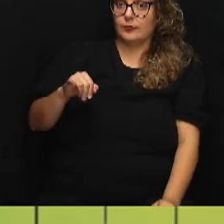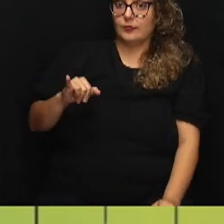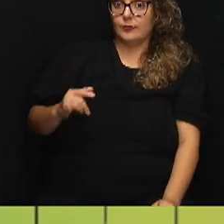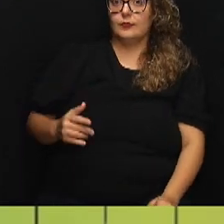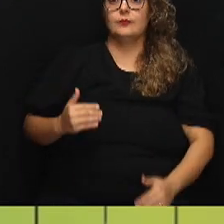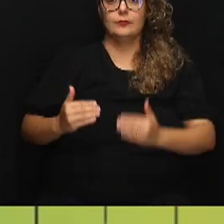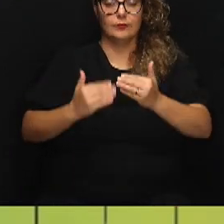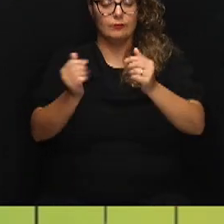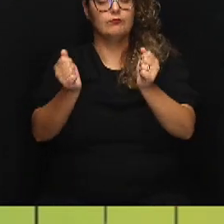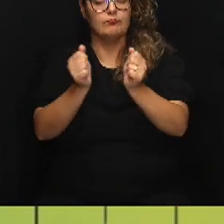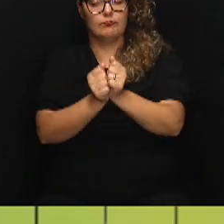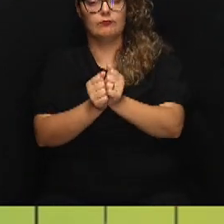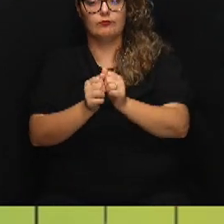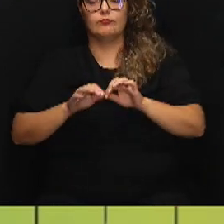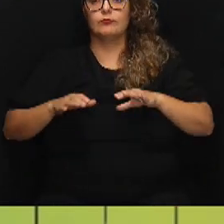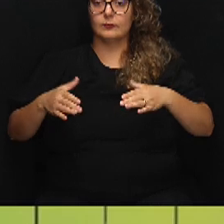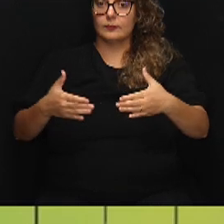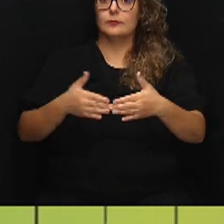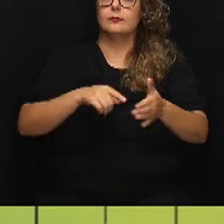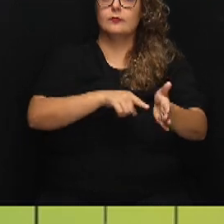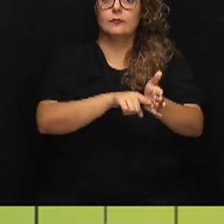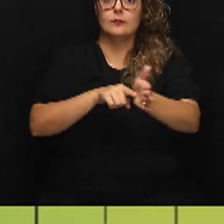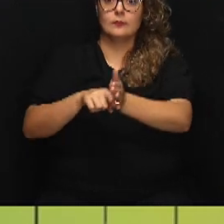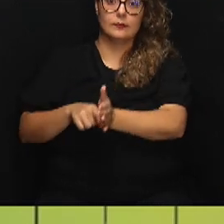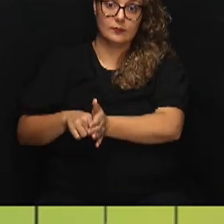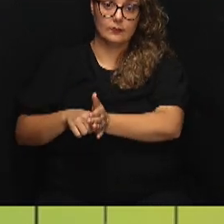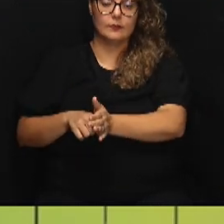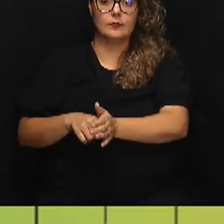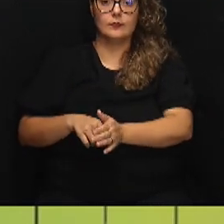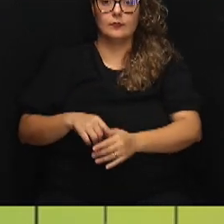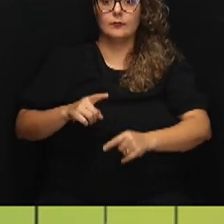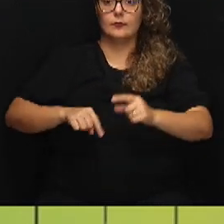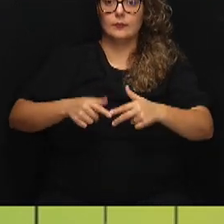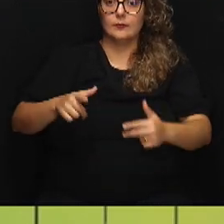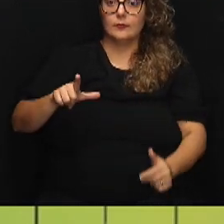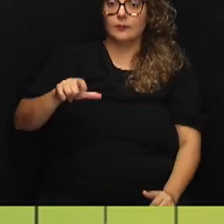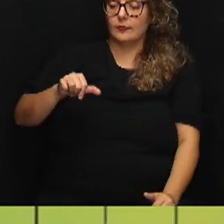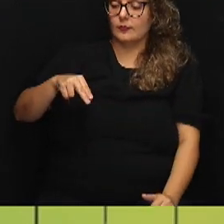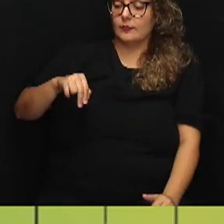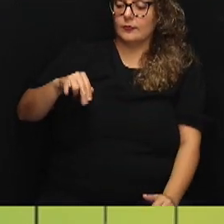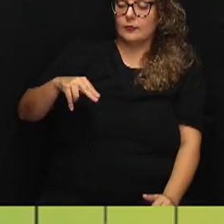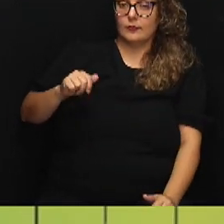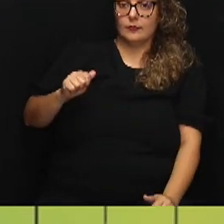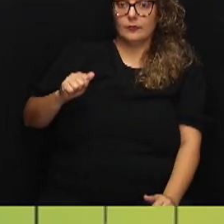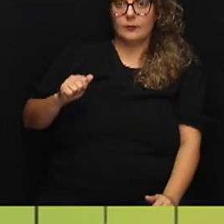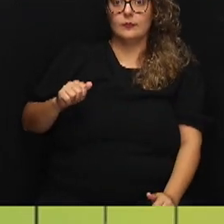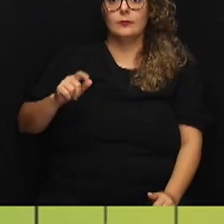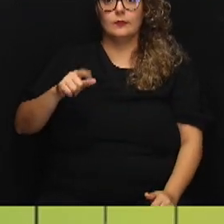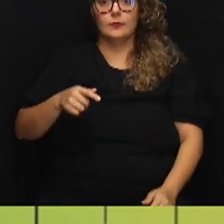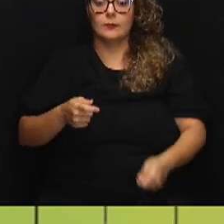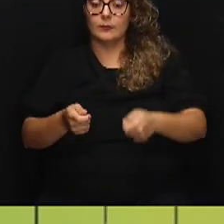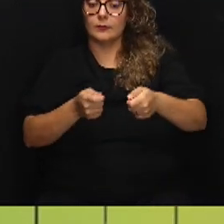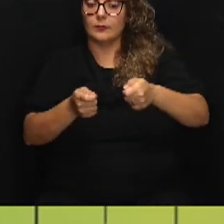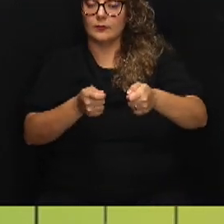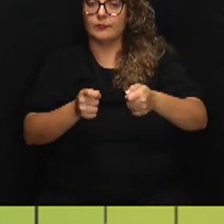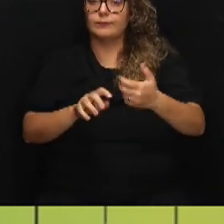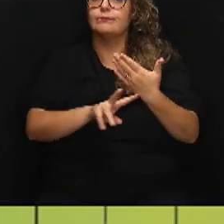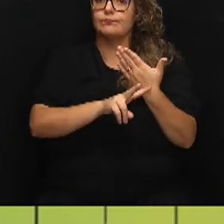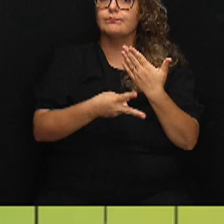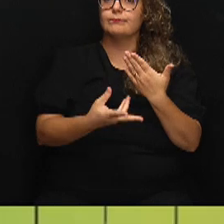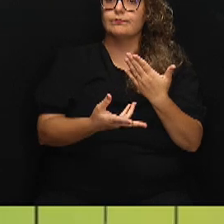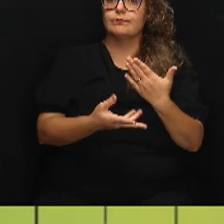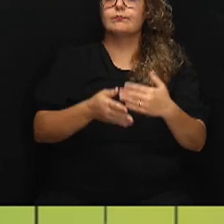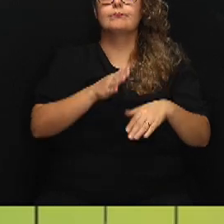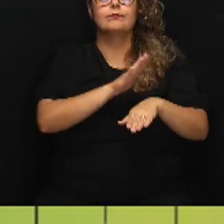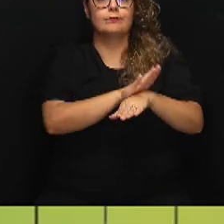desenvolveu, juntamente com a sua equipe de pesquisadores, um produto à base de lignina para conter esse fenômeno e também